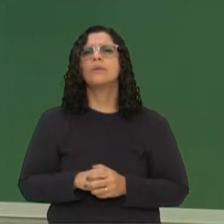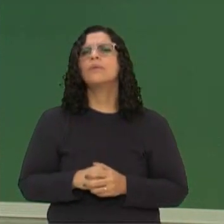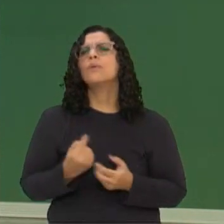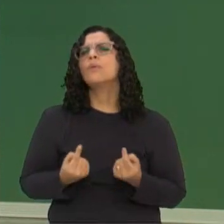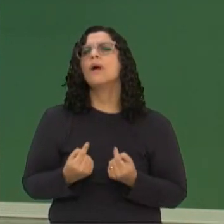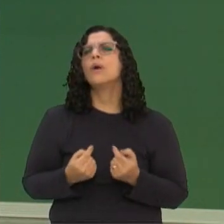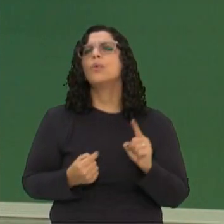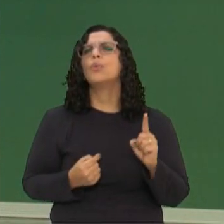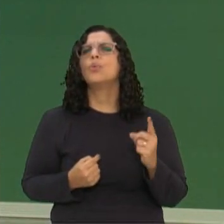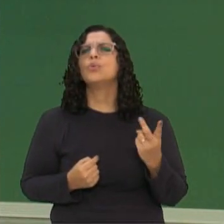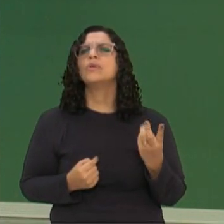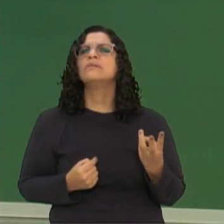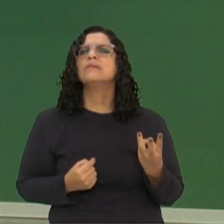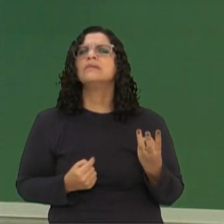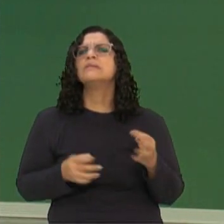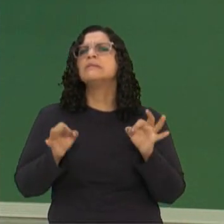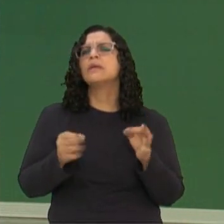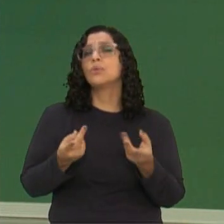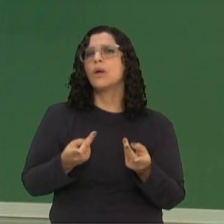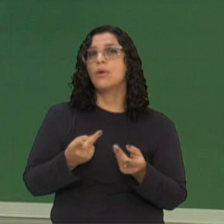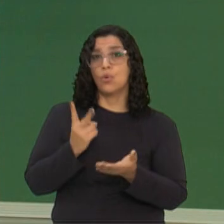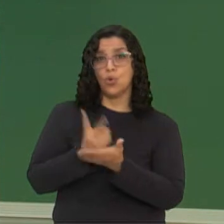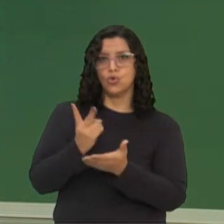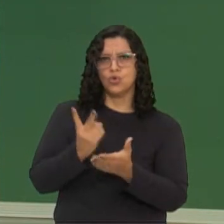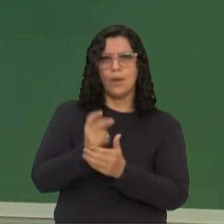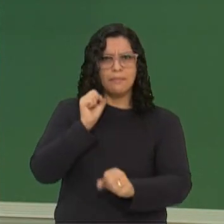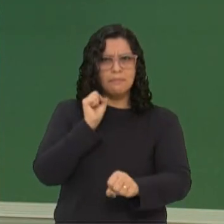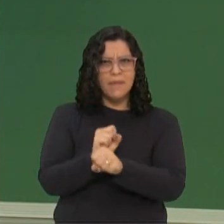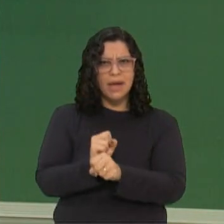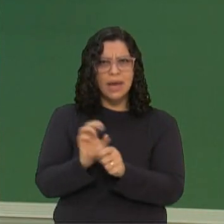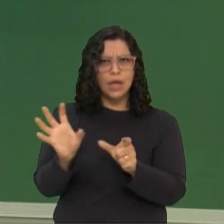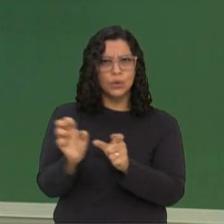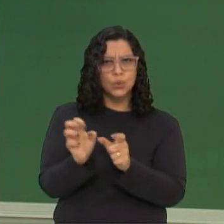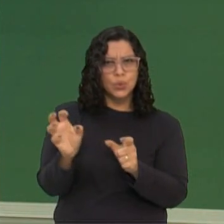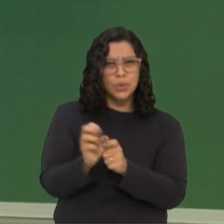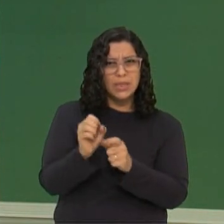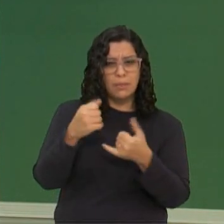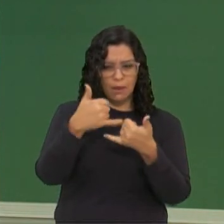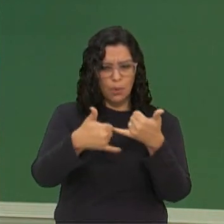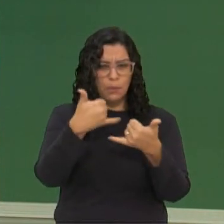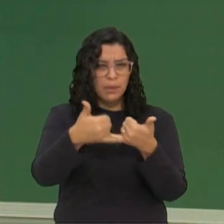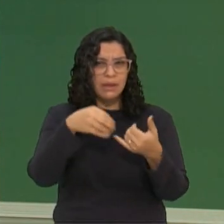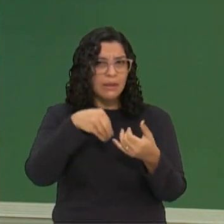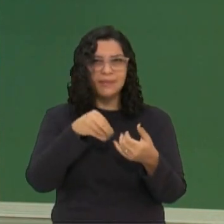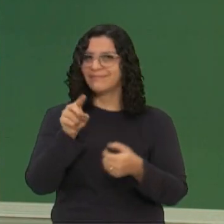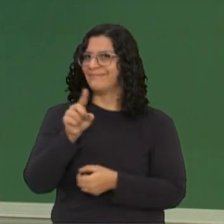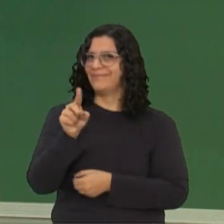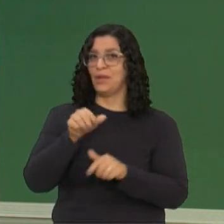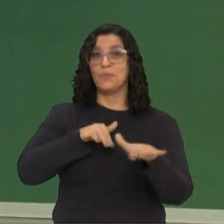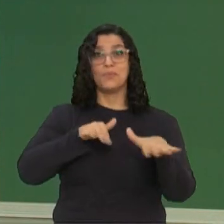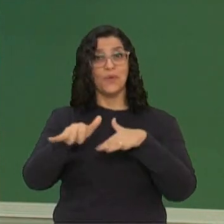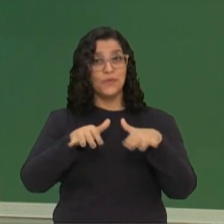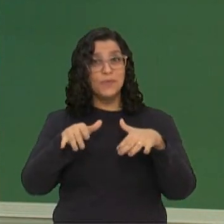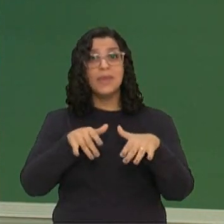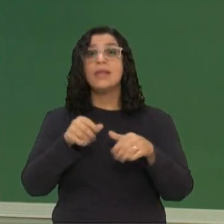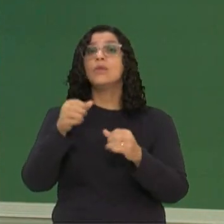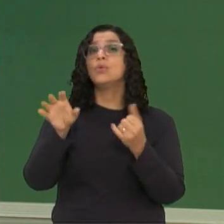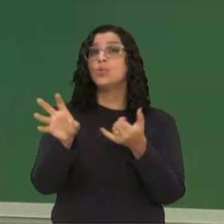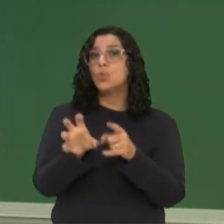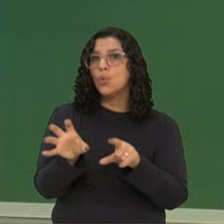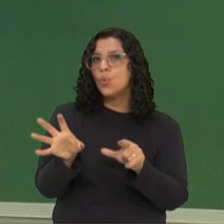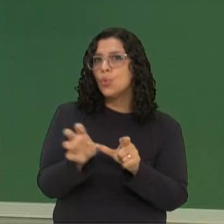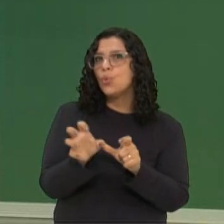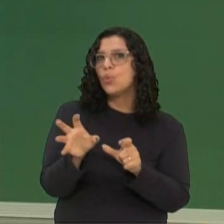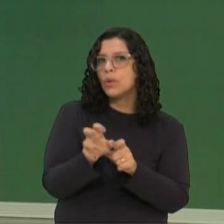aqui. Manter fixo o ímã dentro da bobina, essa é falsa, porque o ímã tem que estar em movimento.